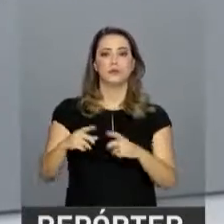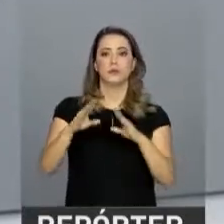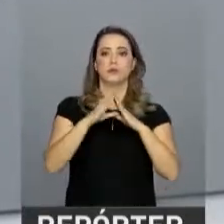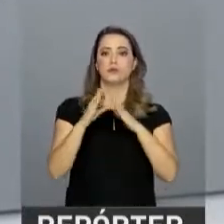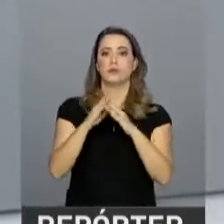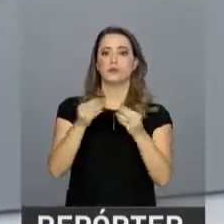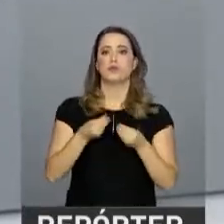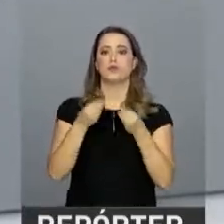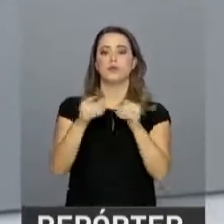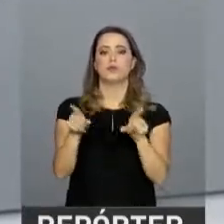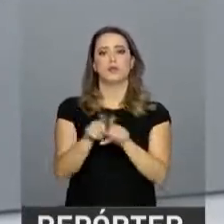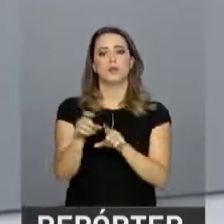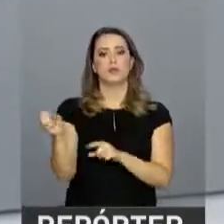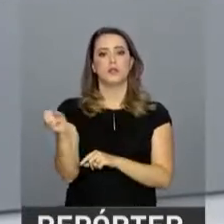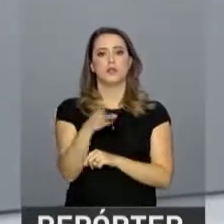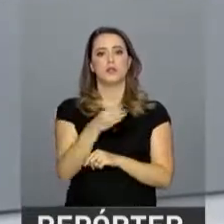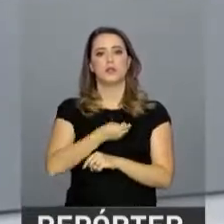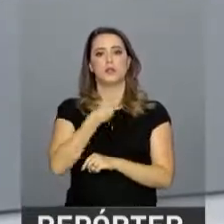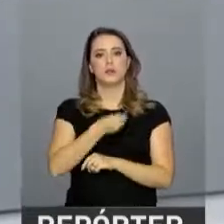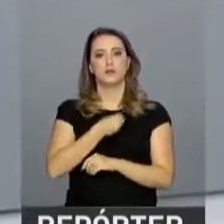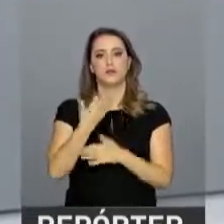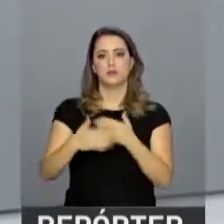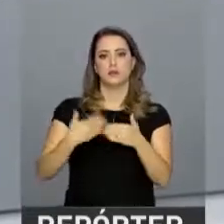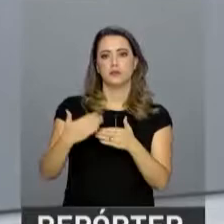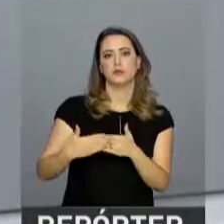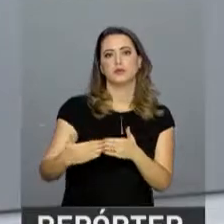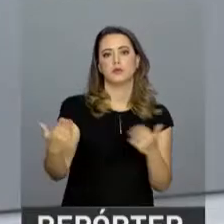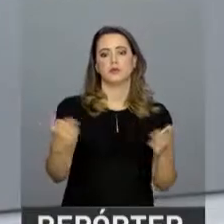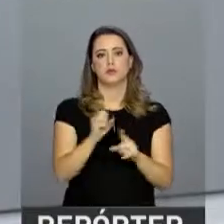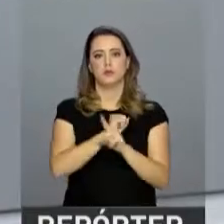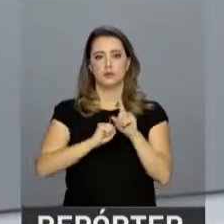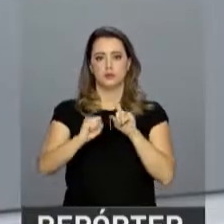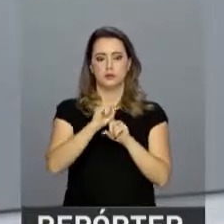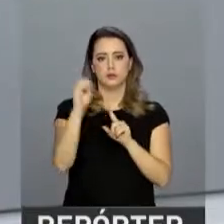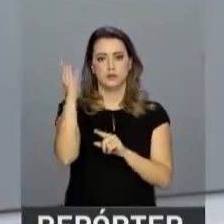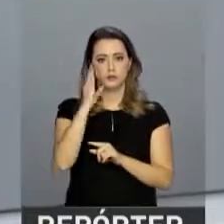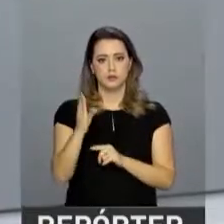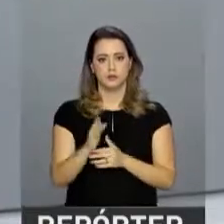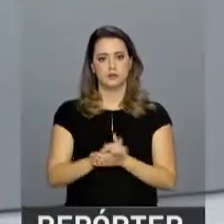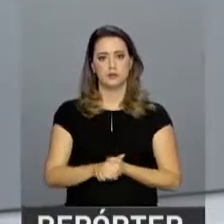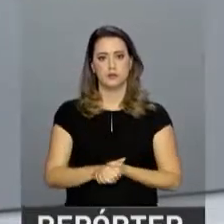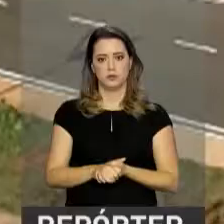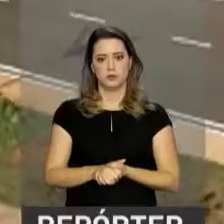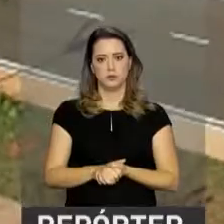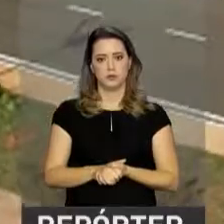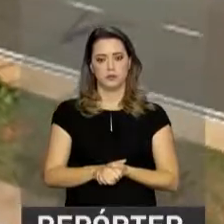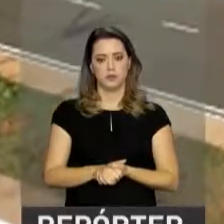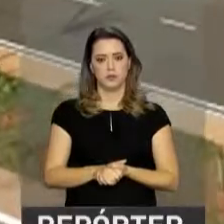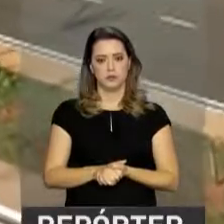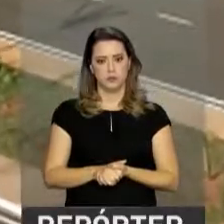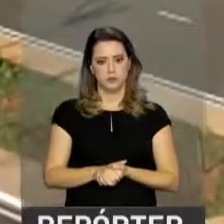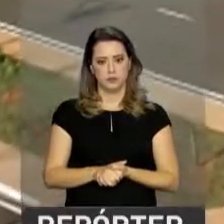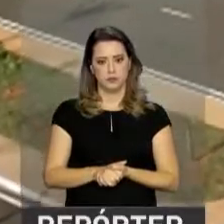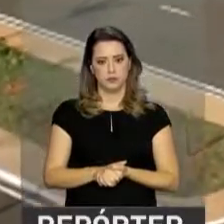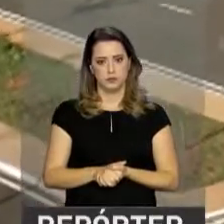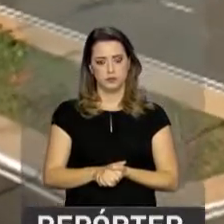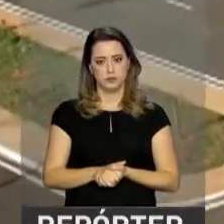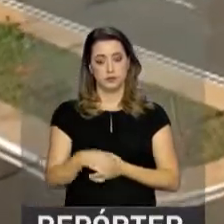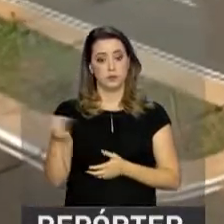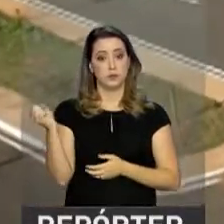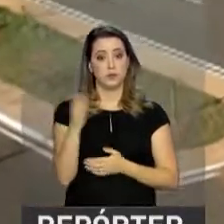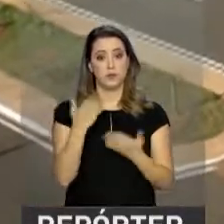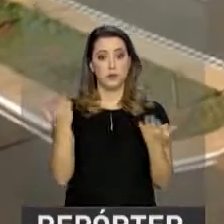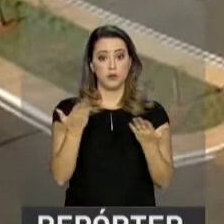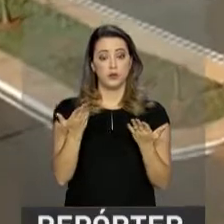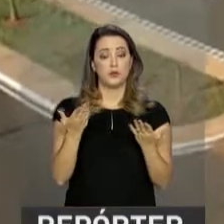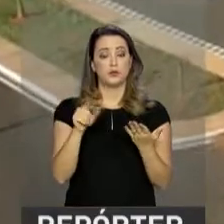lares e traz também os novos hábitos que vêm sendo adotados pela sociedade brasileira. Um novo retrato